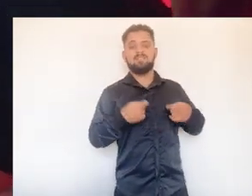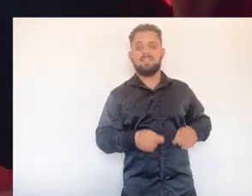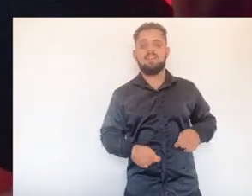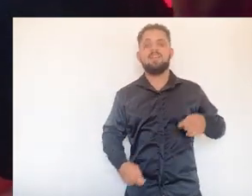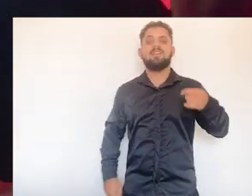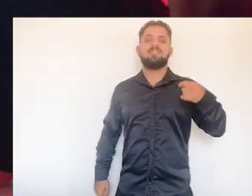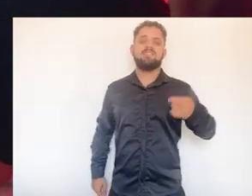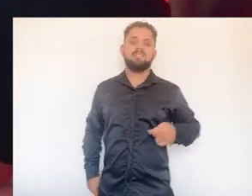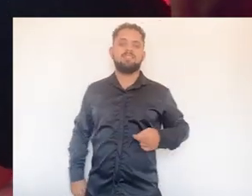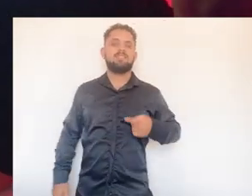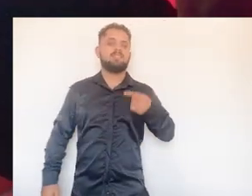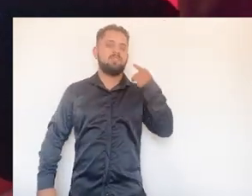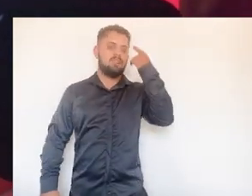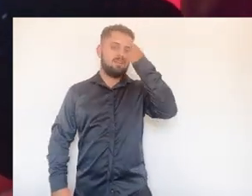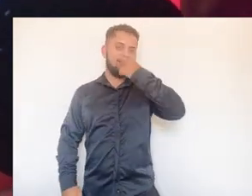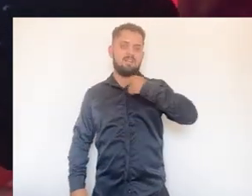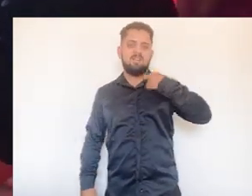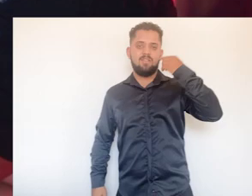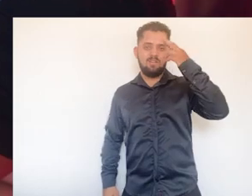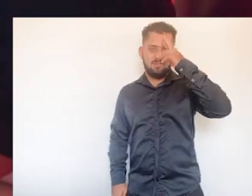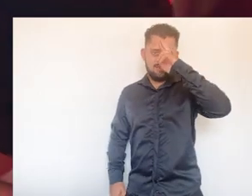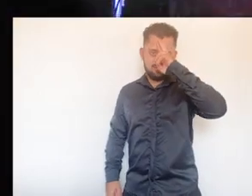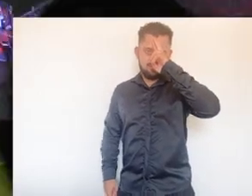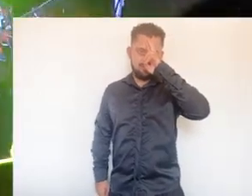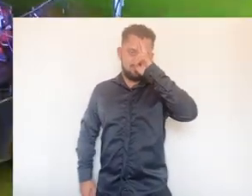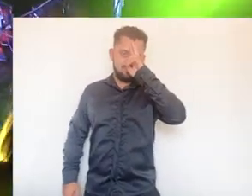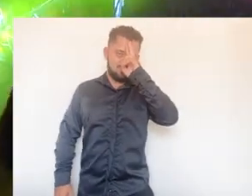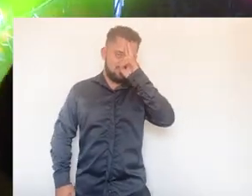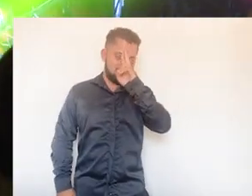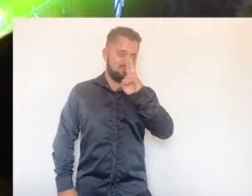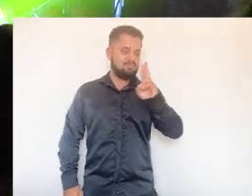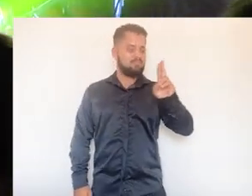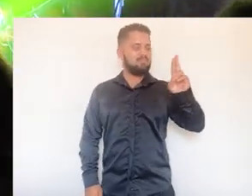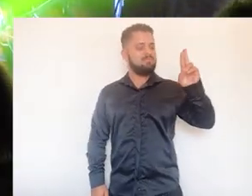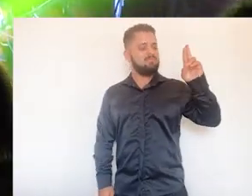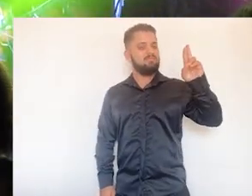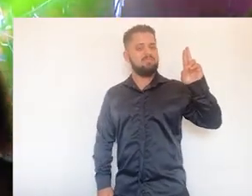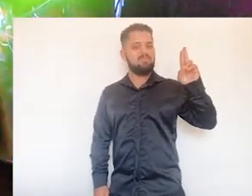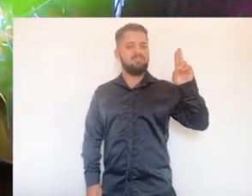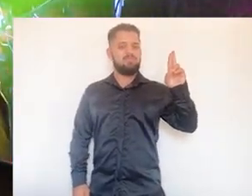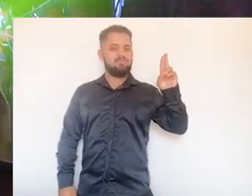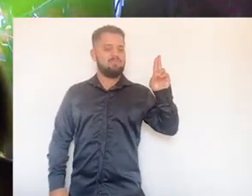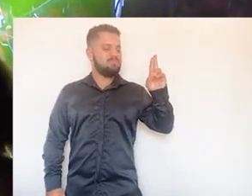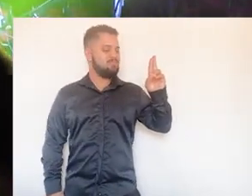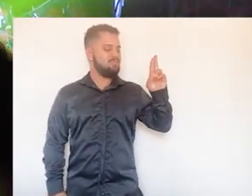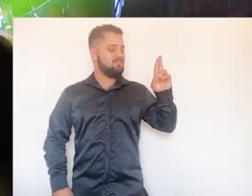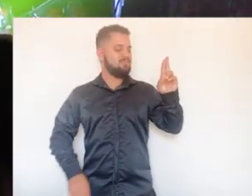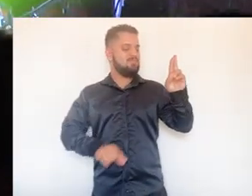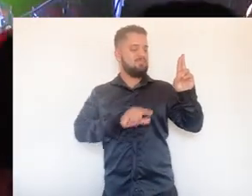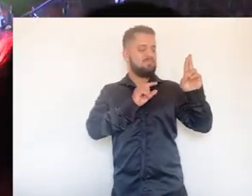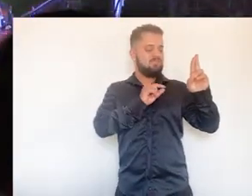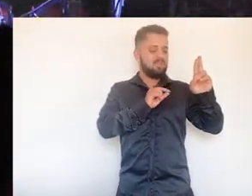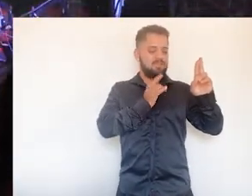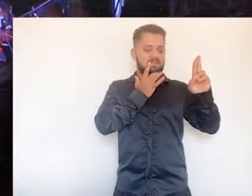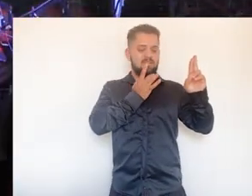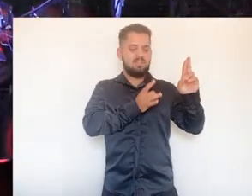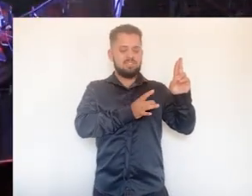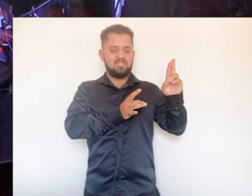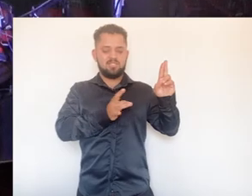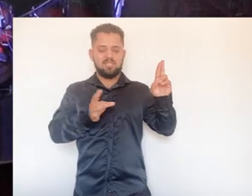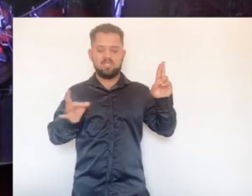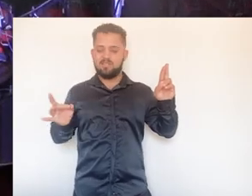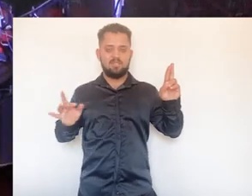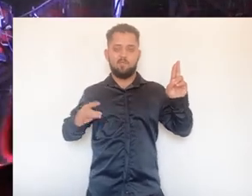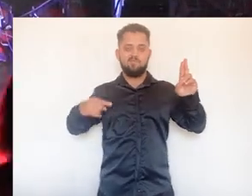Ponteiro do relógio ao meio-dia, pra não deixar passar.